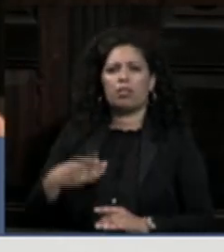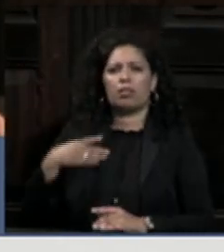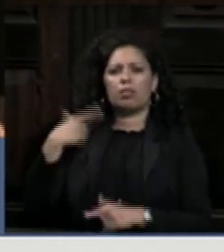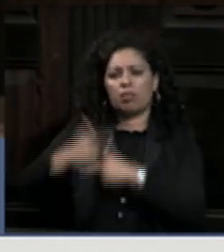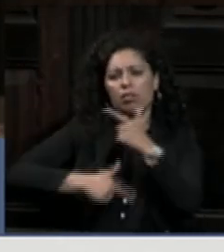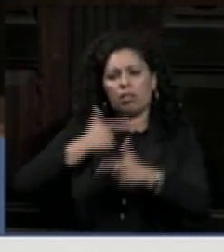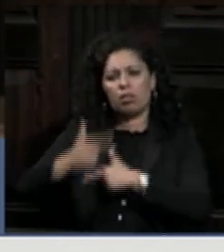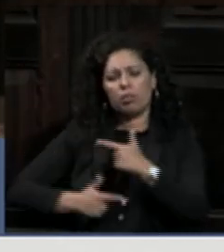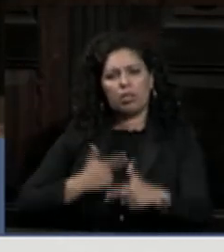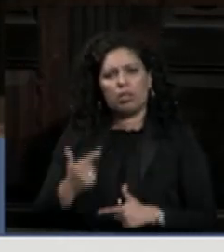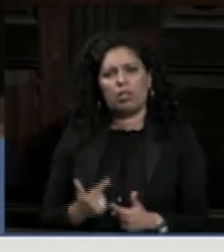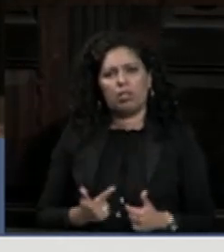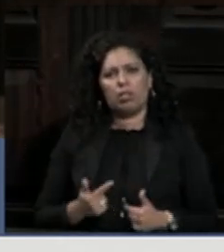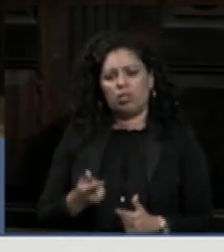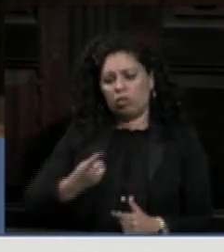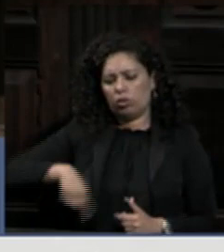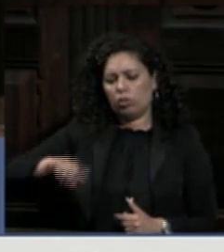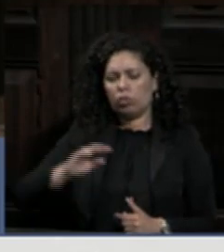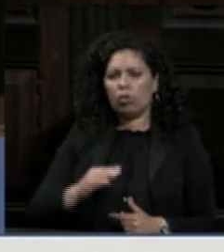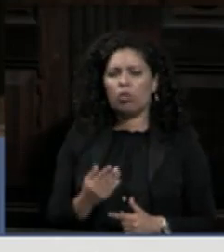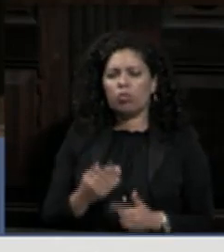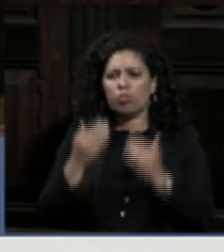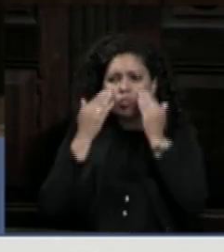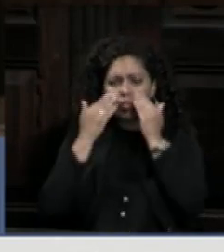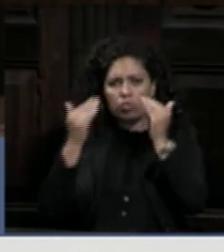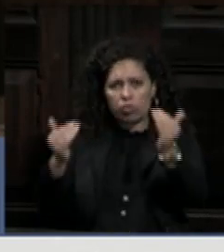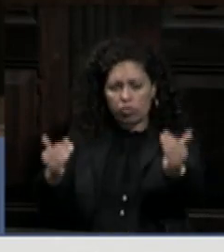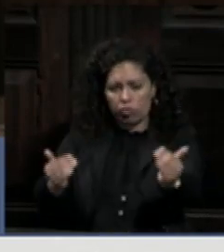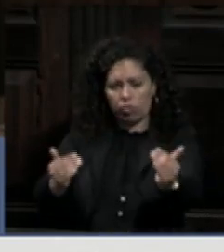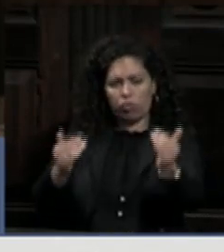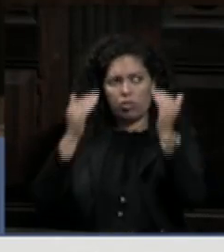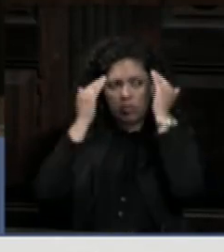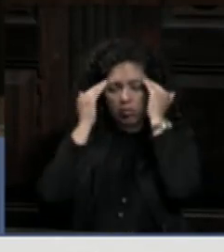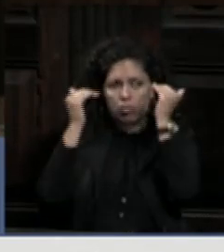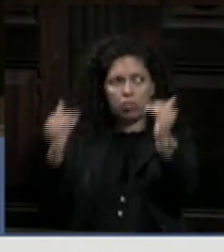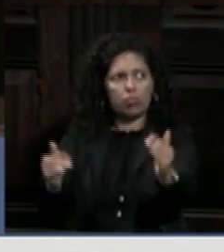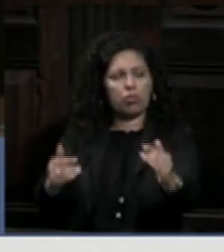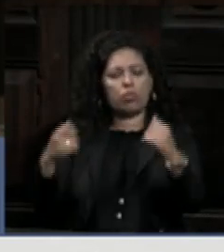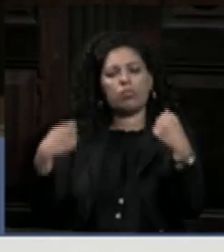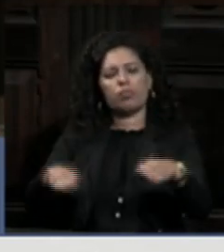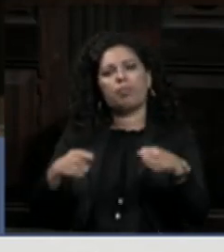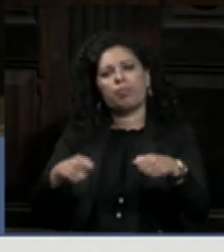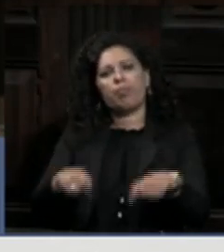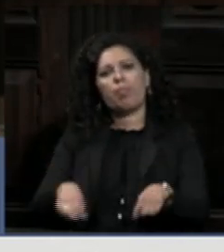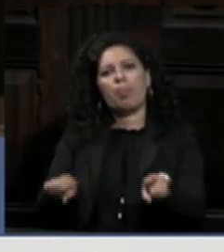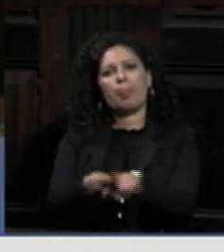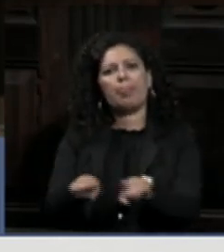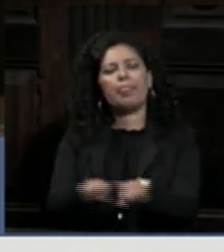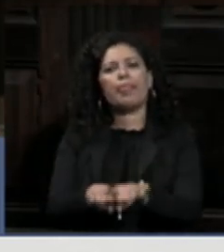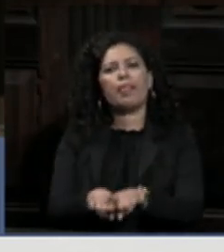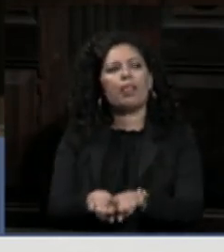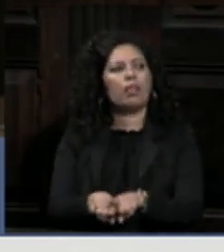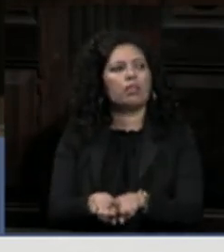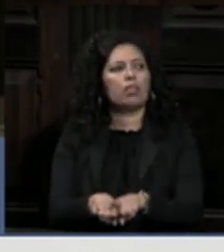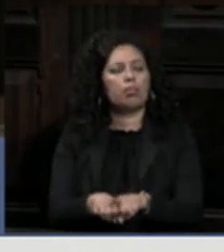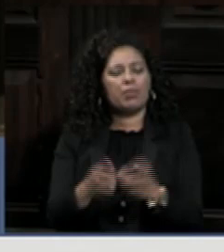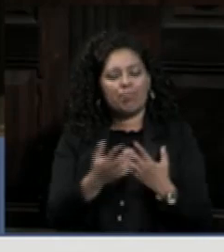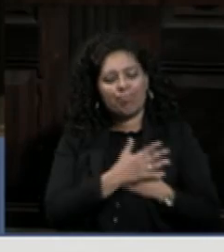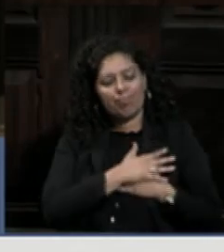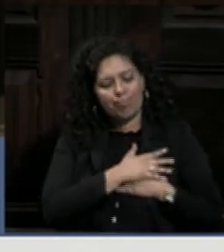mesmo nas discordâncias o nosso respeito ea nossa solidariedade